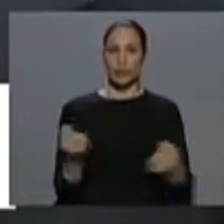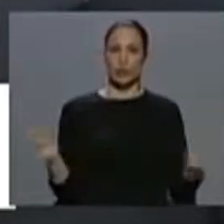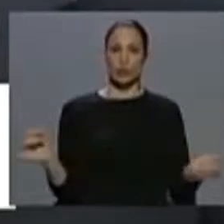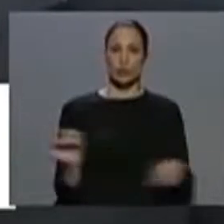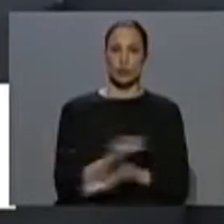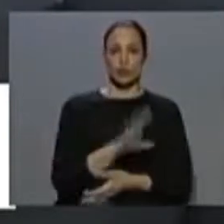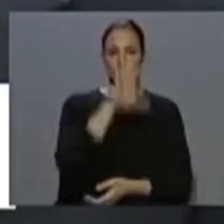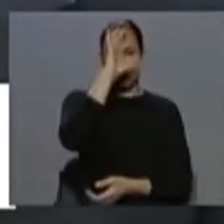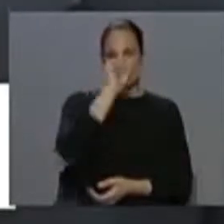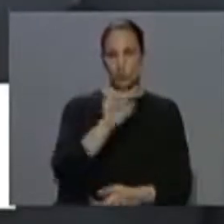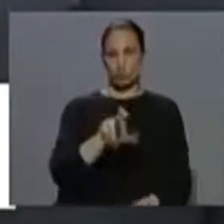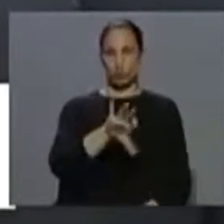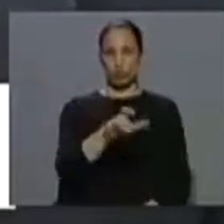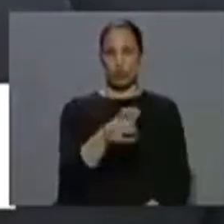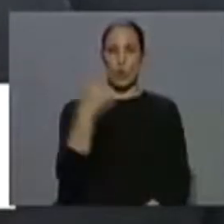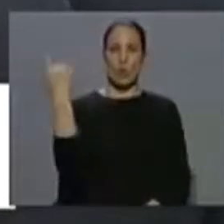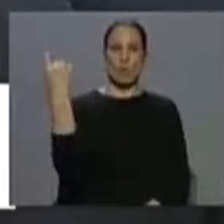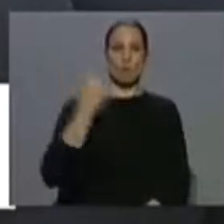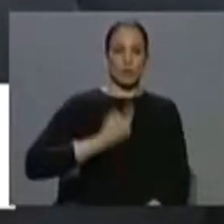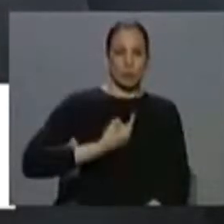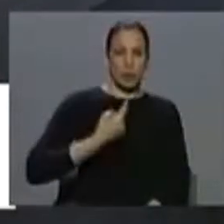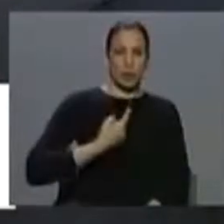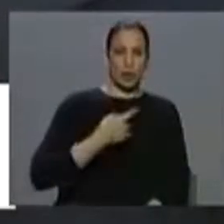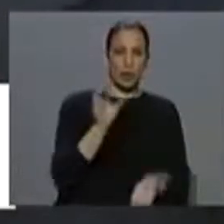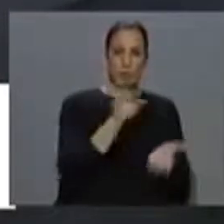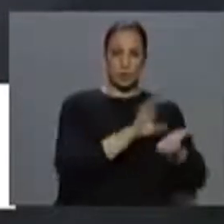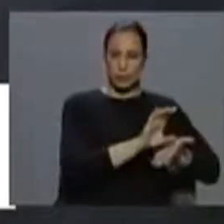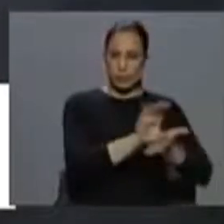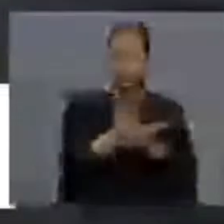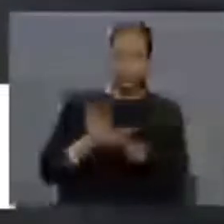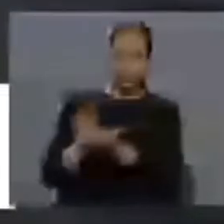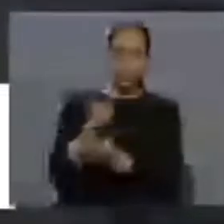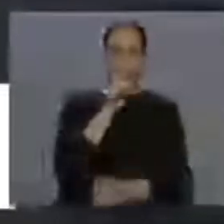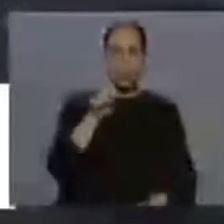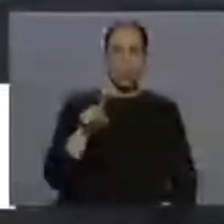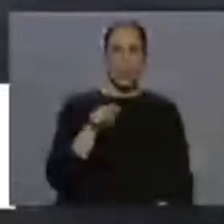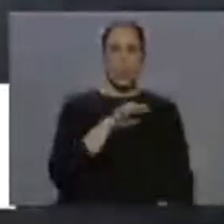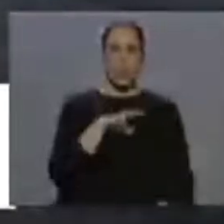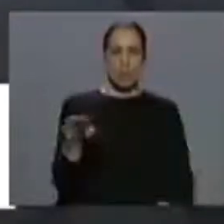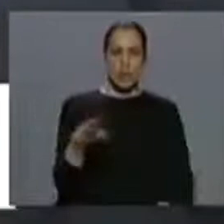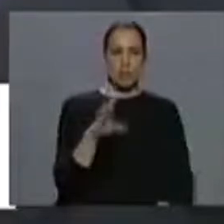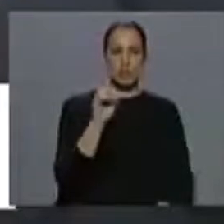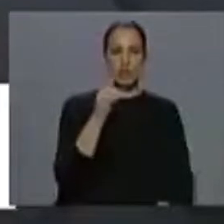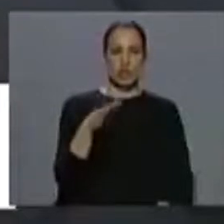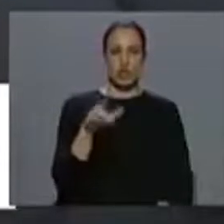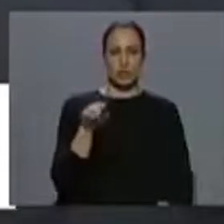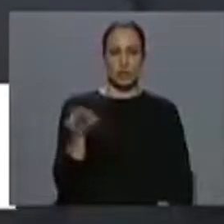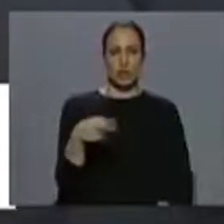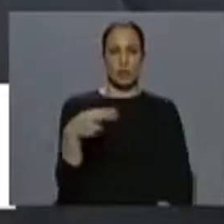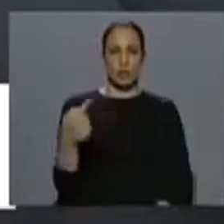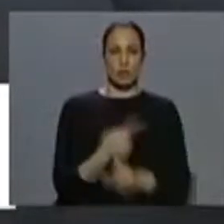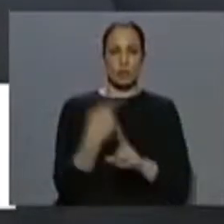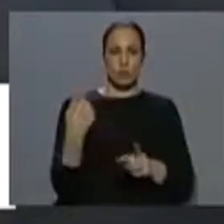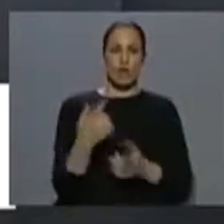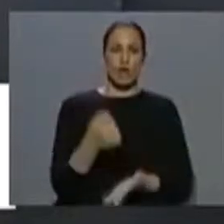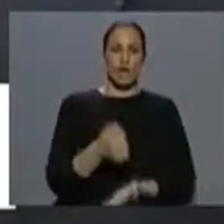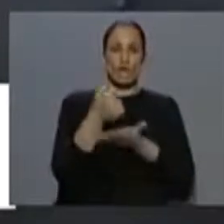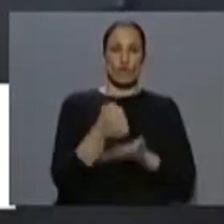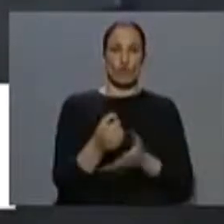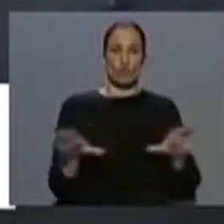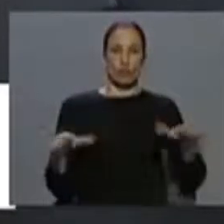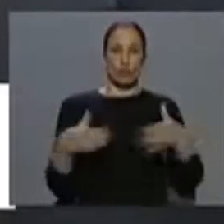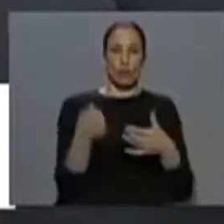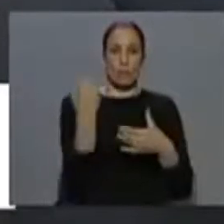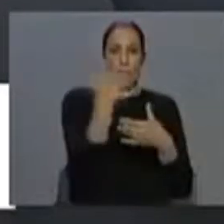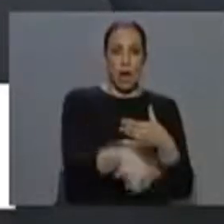é obrigado a devolver cerca de 1 milhão e 600 mil euros por má execução de fundos comunitários. E isto só vem revelar que